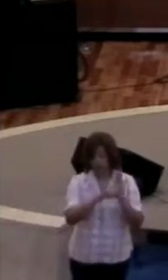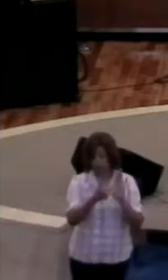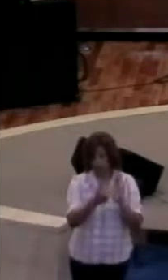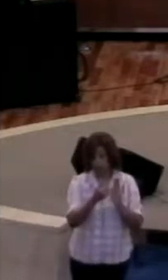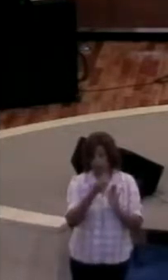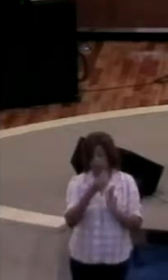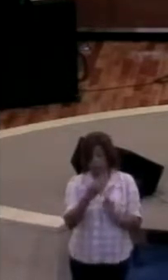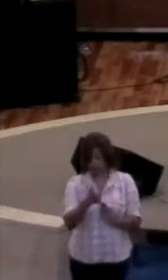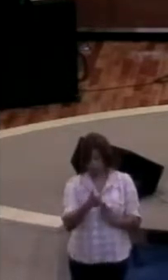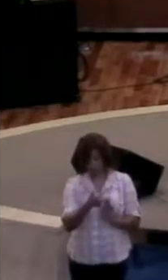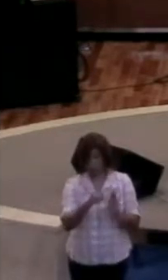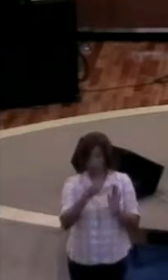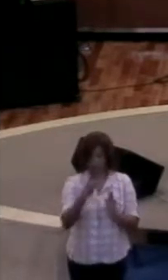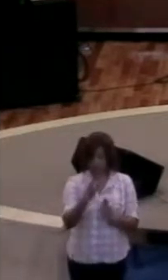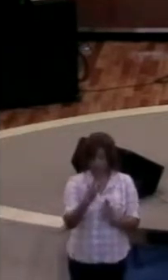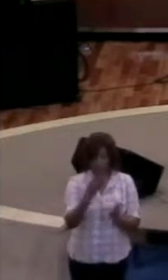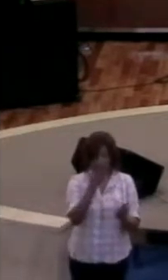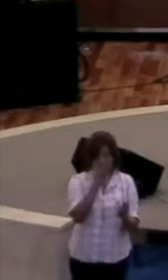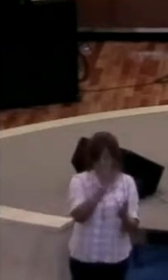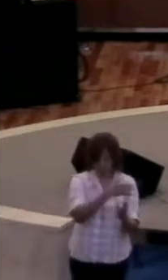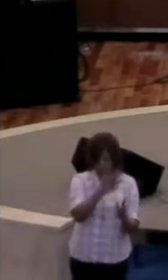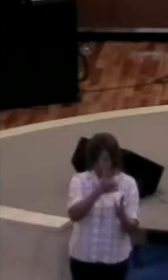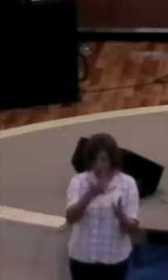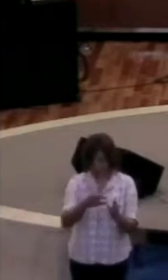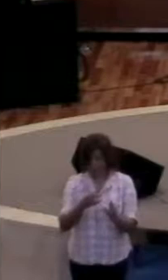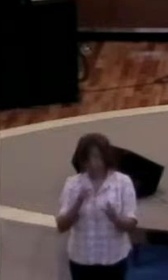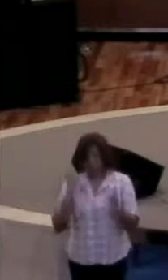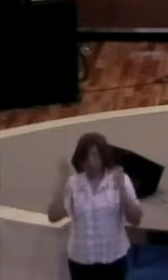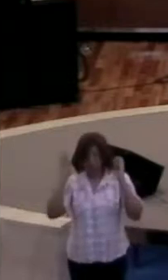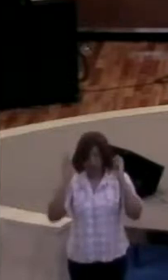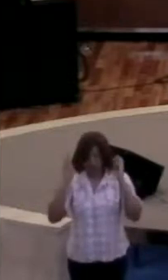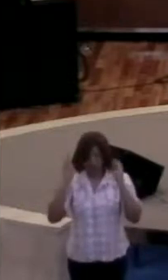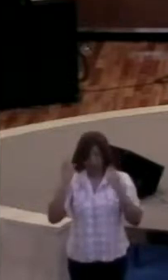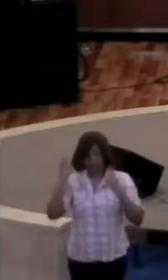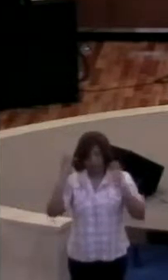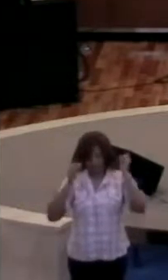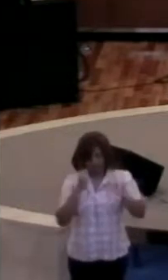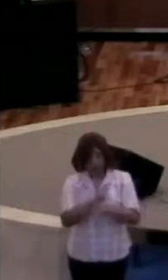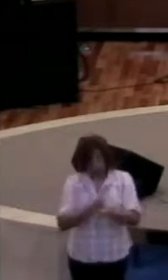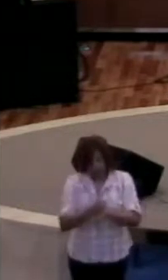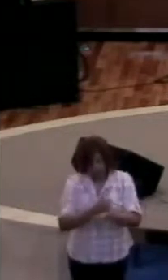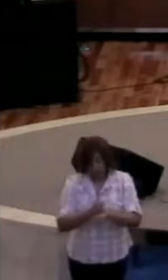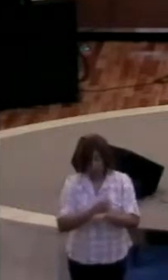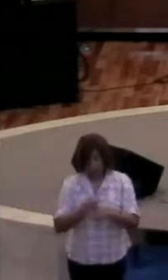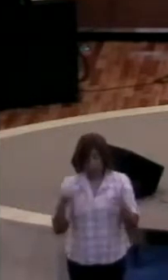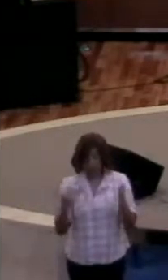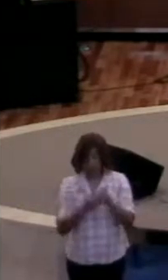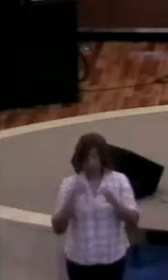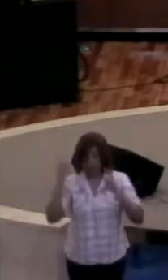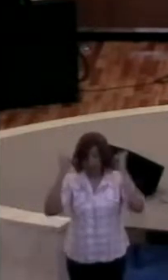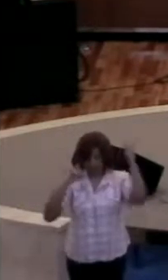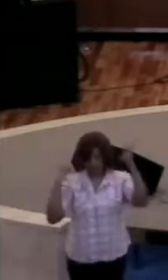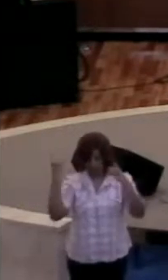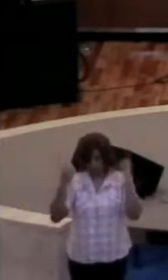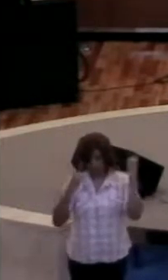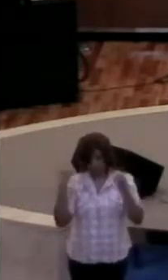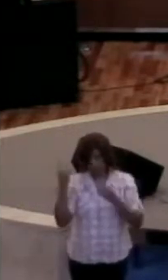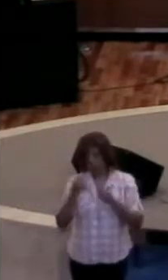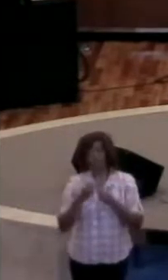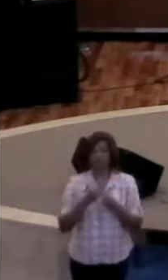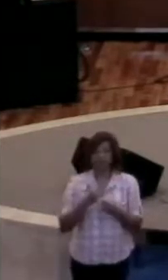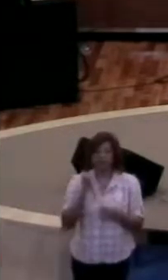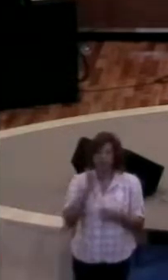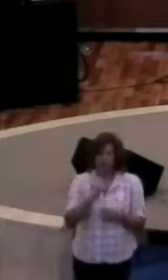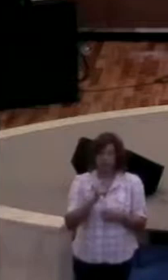três partes. Ele fala da genealogia de Abraão até Davi, ele fala da genealogia de Davi até o cativeiro babilônico, e depois fala do